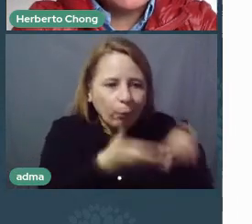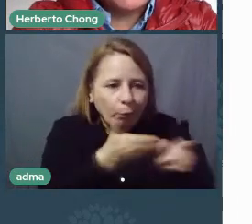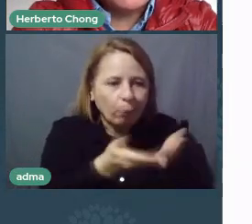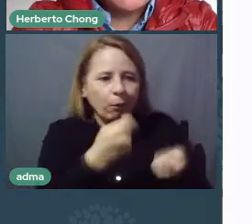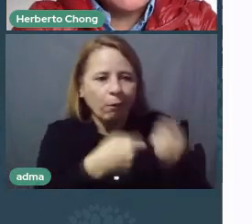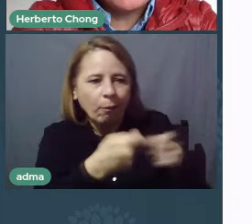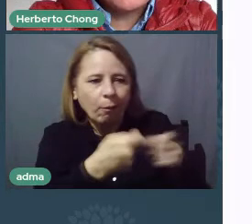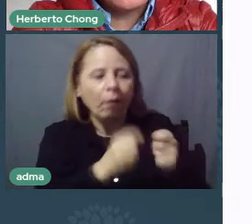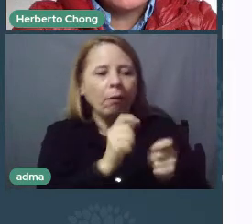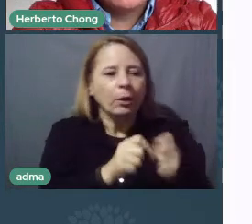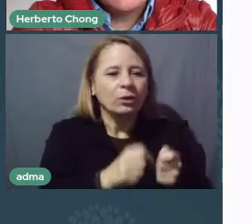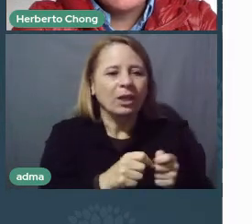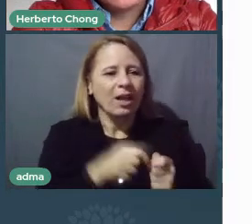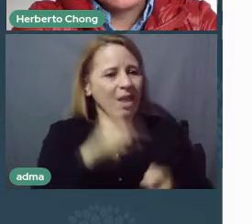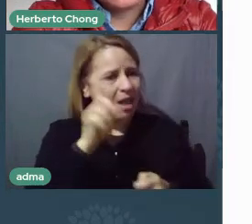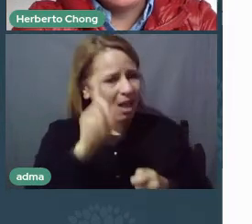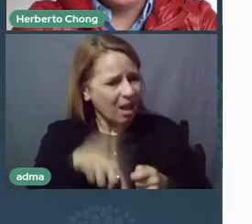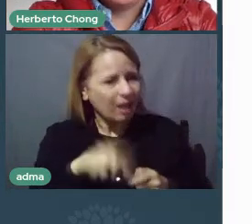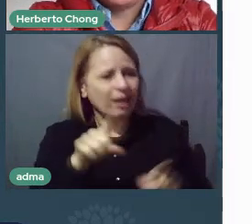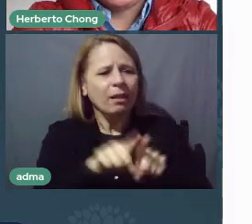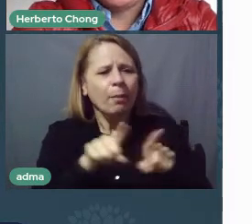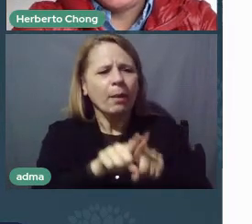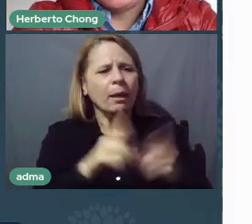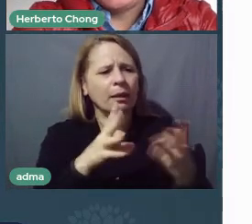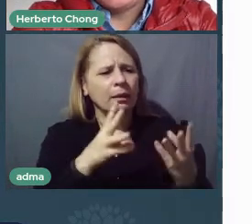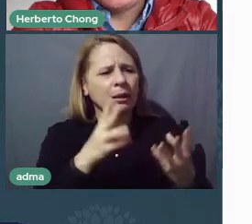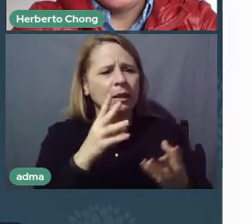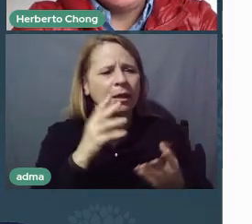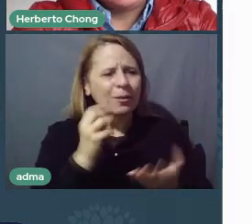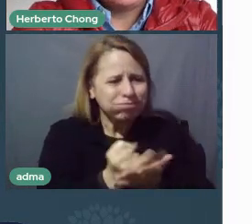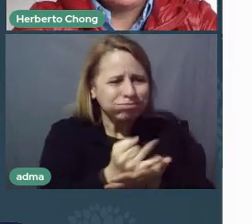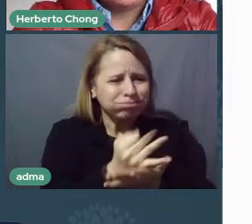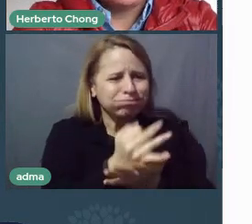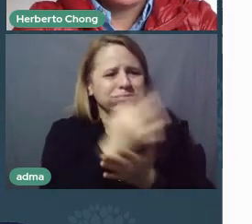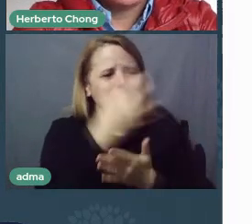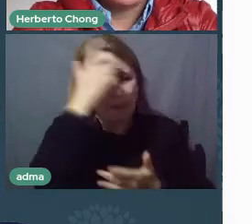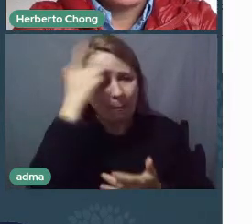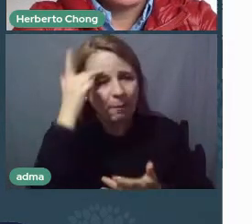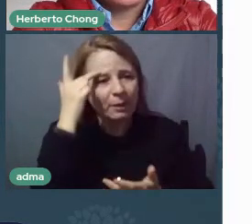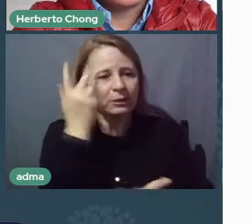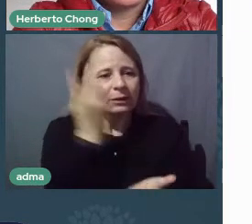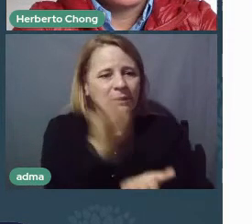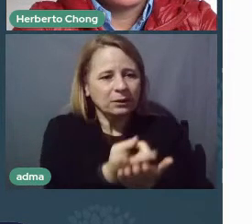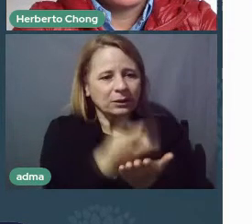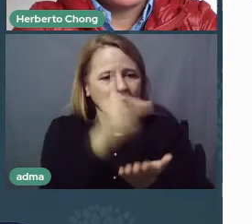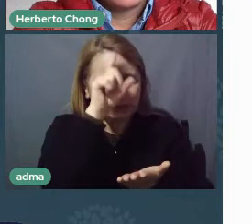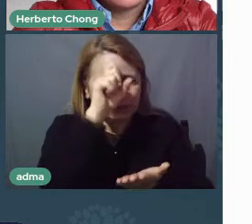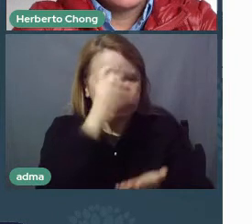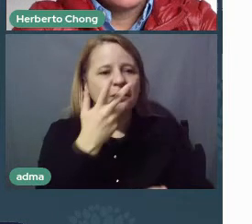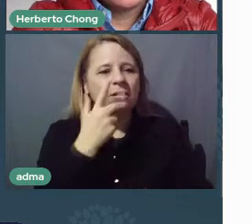terceira causa de hospitalização na criança. Seguinte.